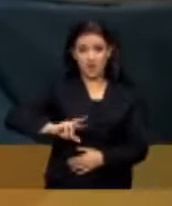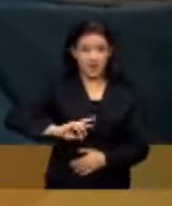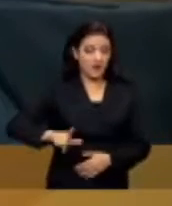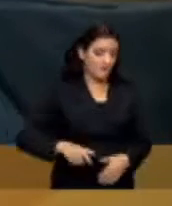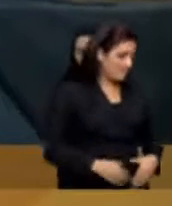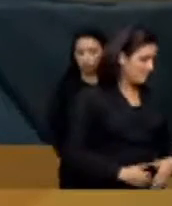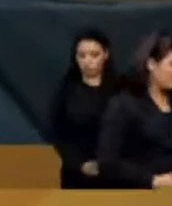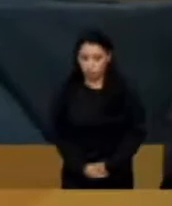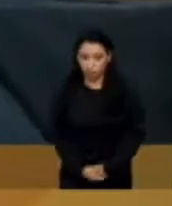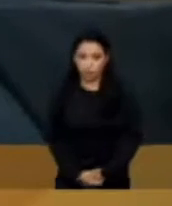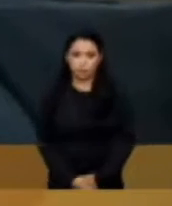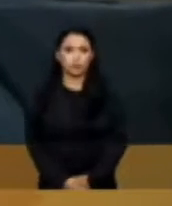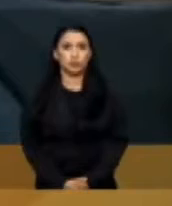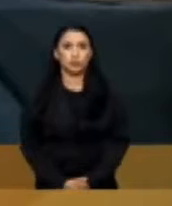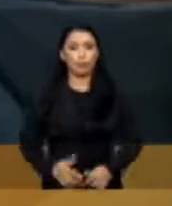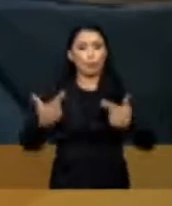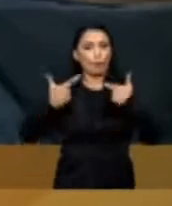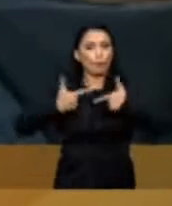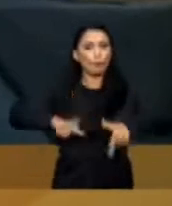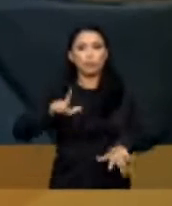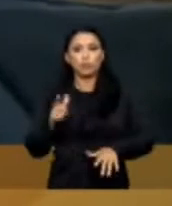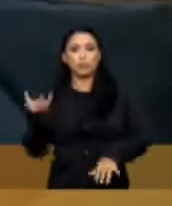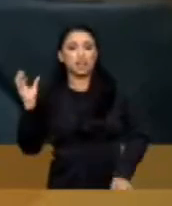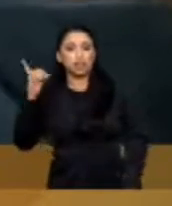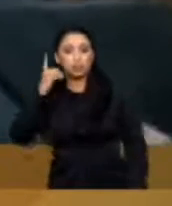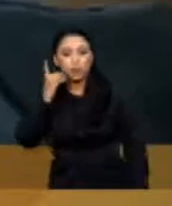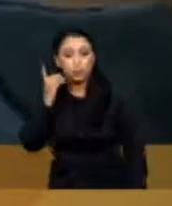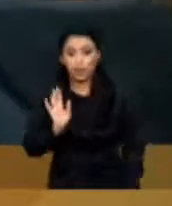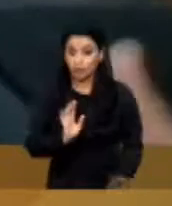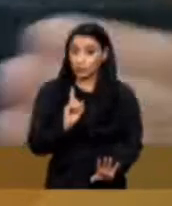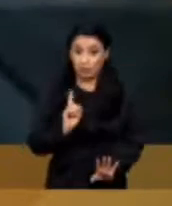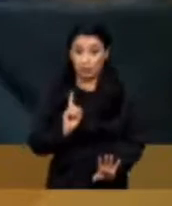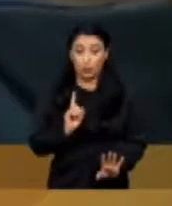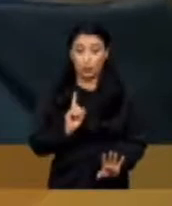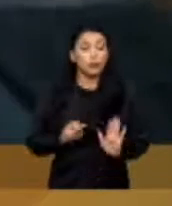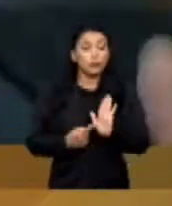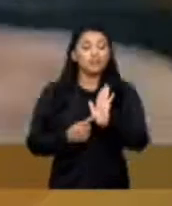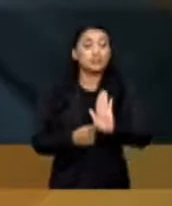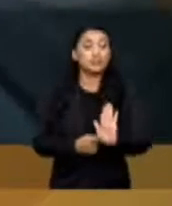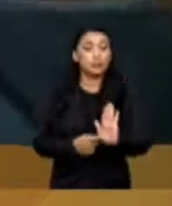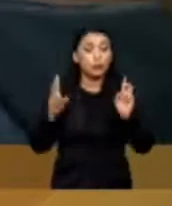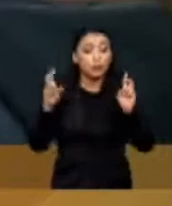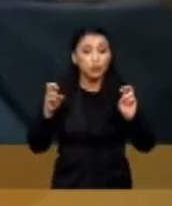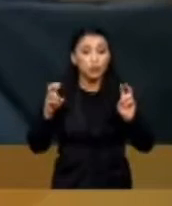imunidade parlamentar, de exercício de opinião em tribuna. Se trata do mais rasteiro e